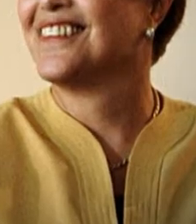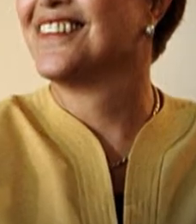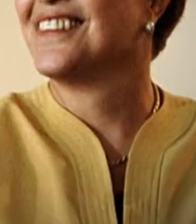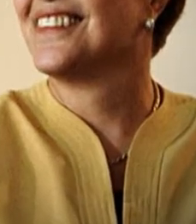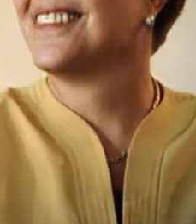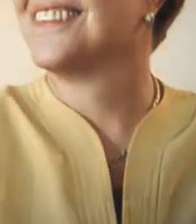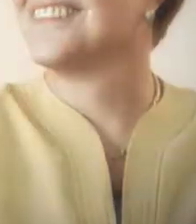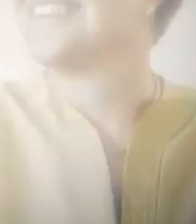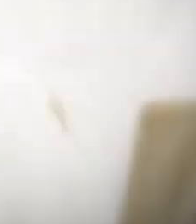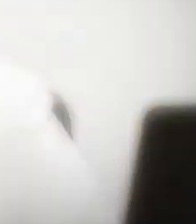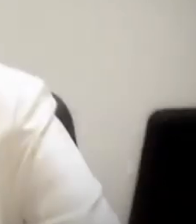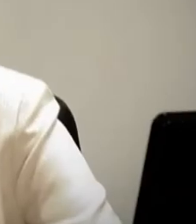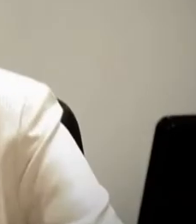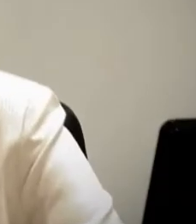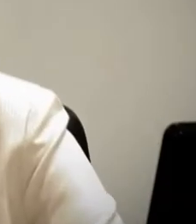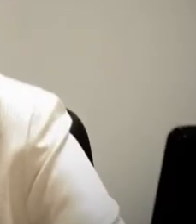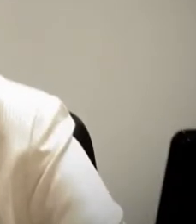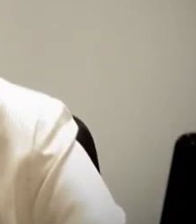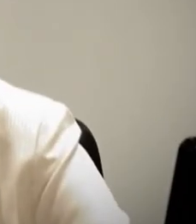o